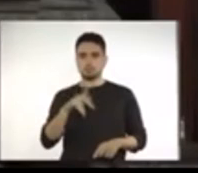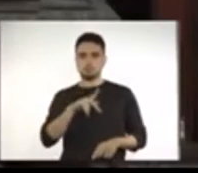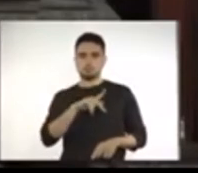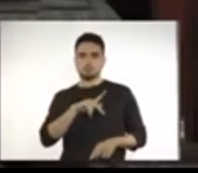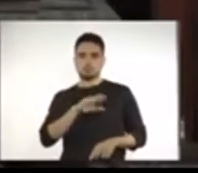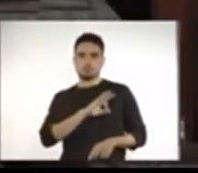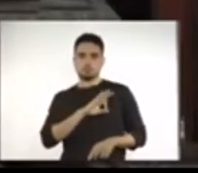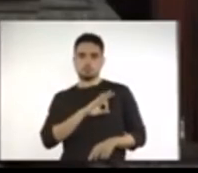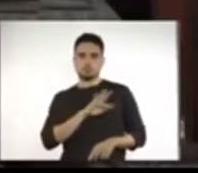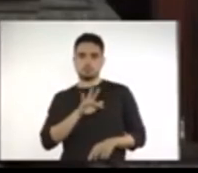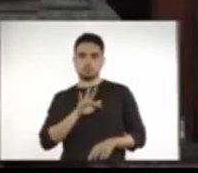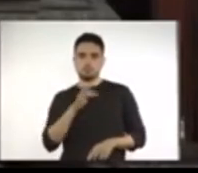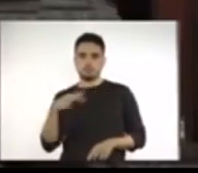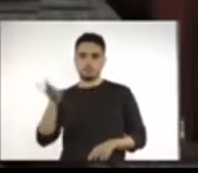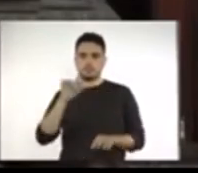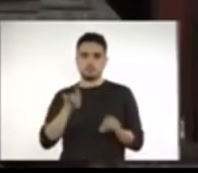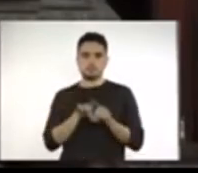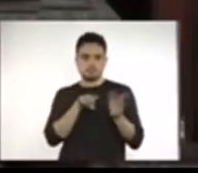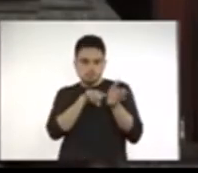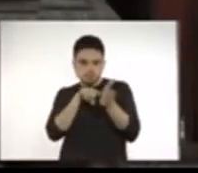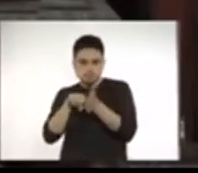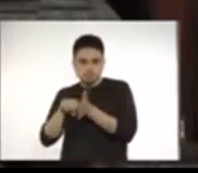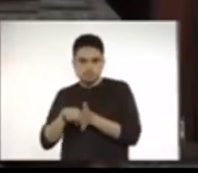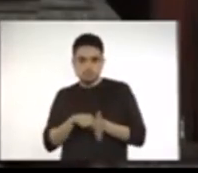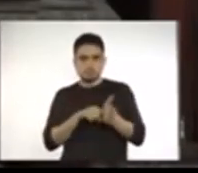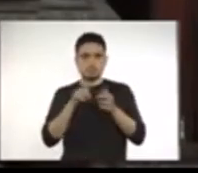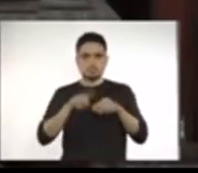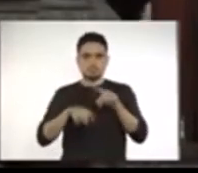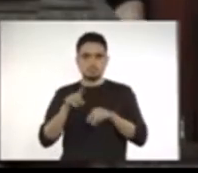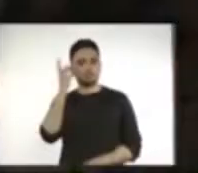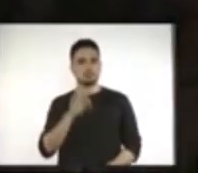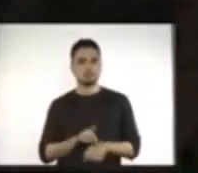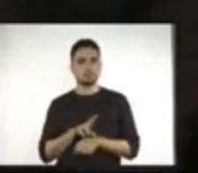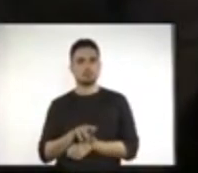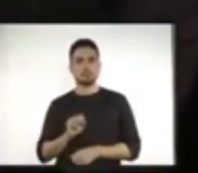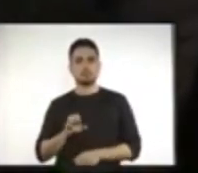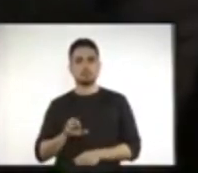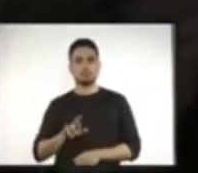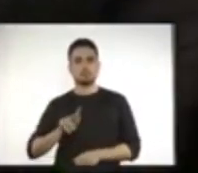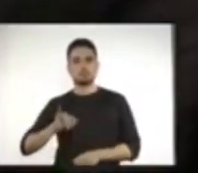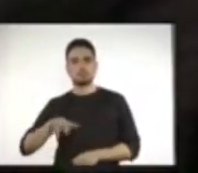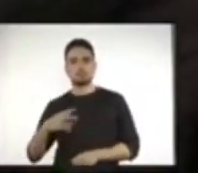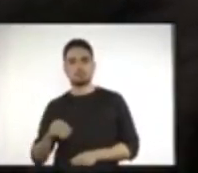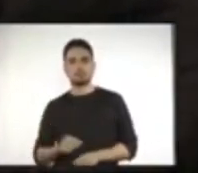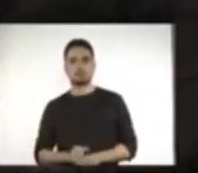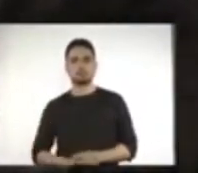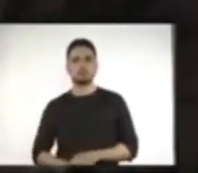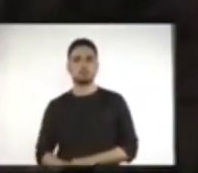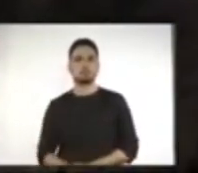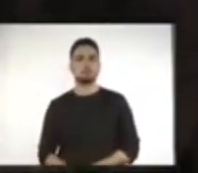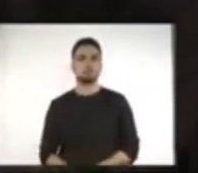equipamentos oficiais, se tem ou não escuta em telefones de deputado. Quando apresentei uma questão de